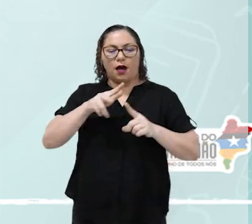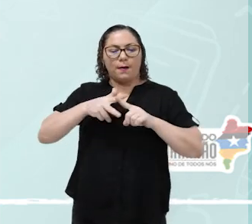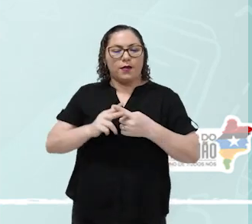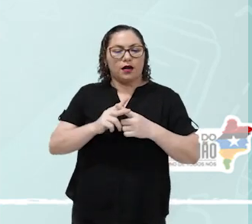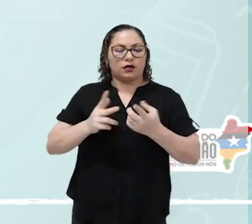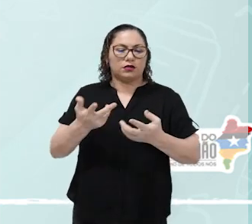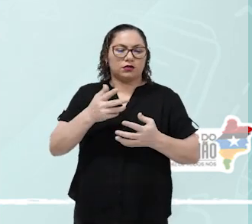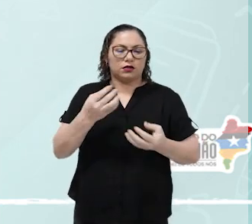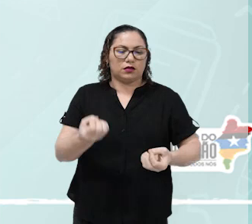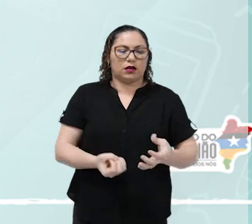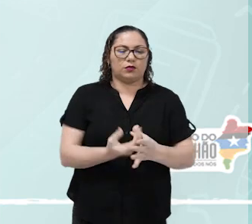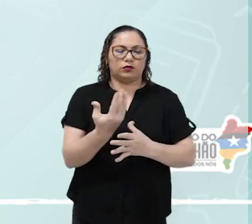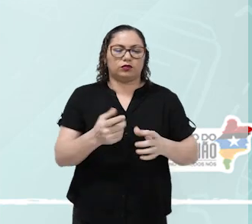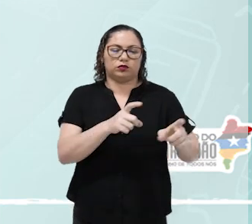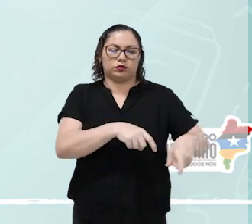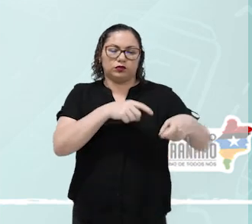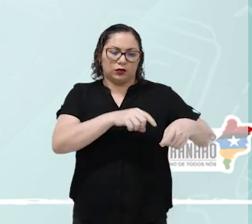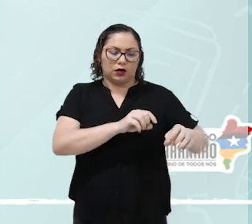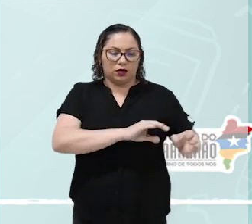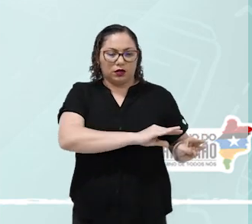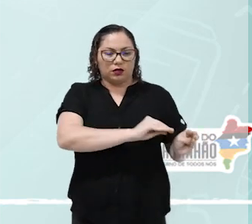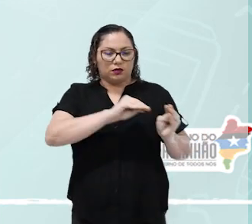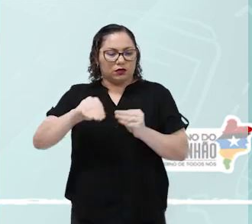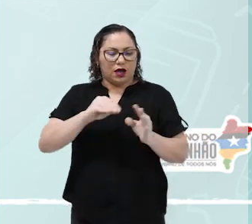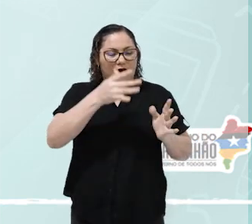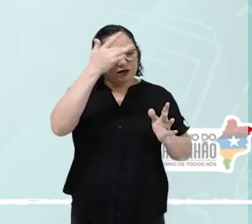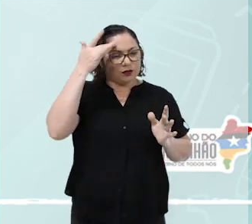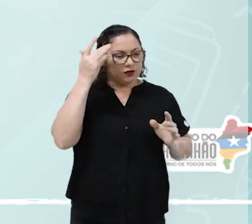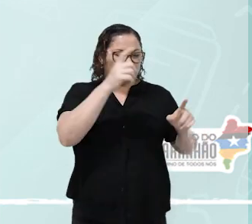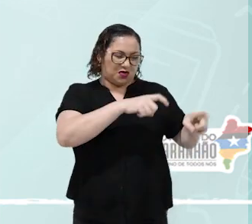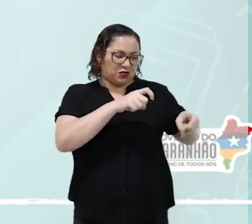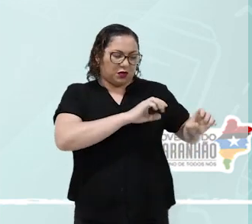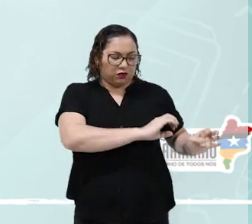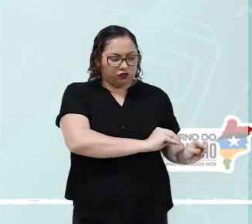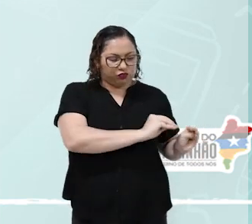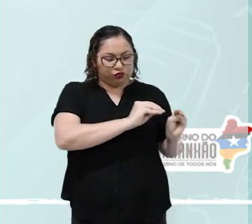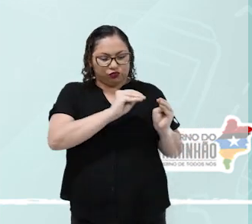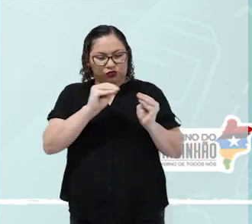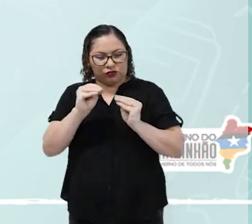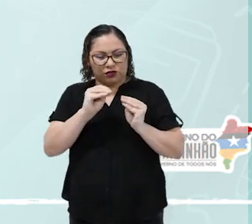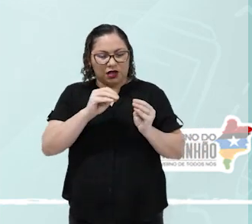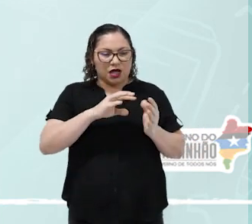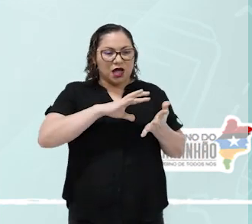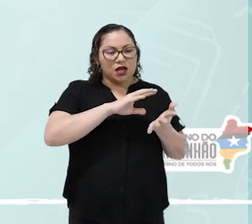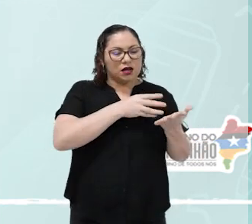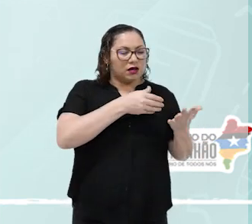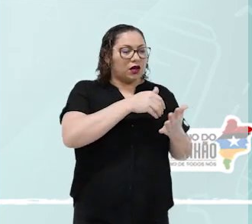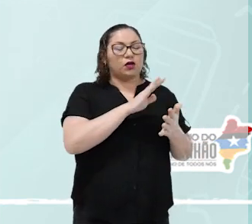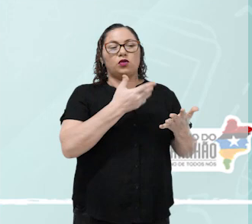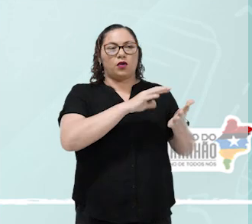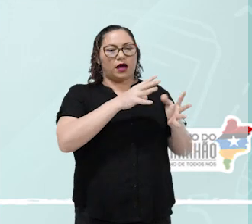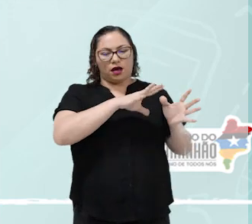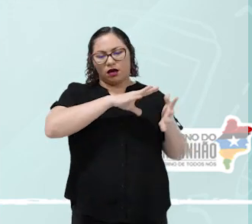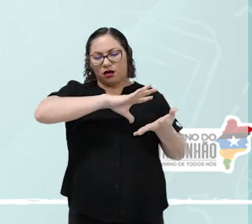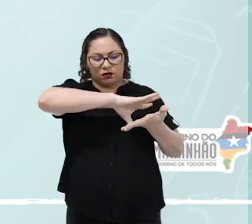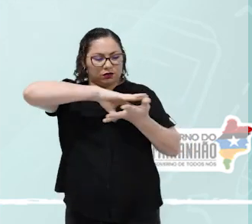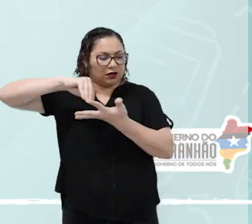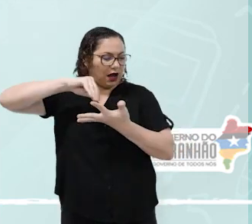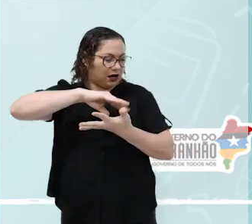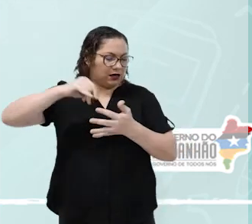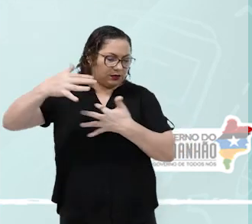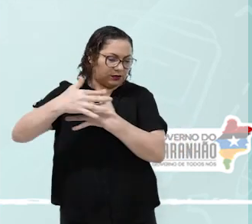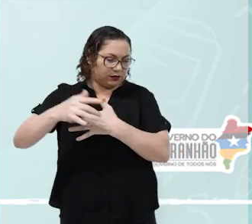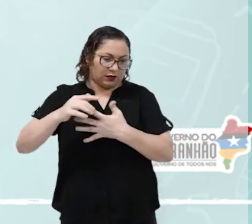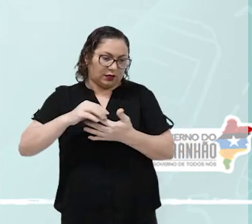produção agrícola afastou a galera do campo. Não é a questão de atrair para a cidade, é afastar do campo, por isso que é